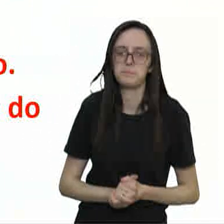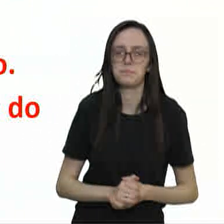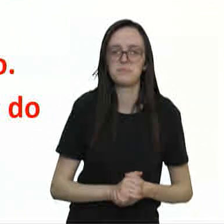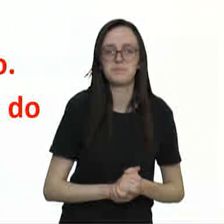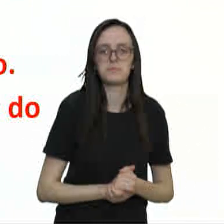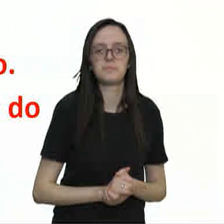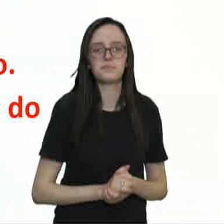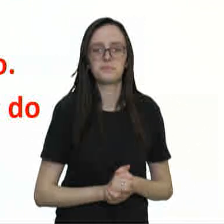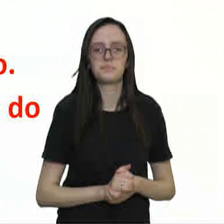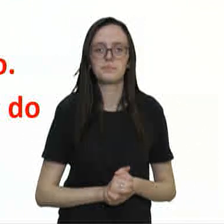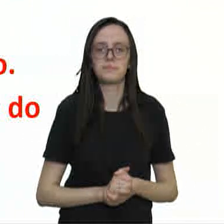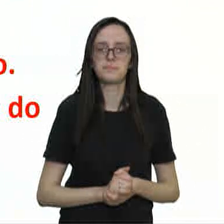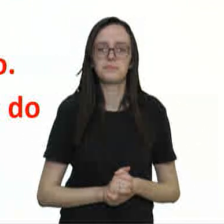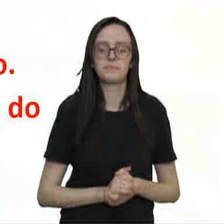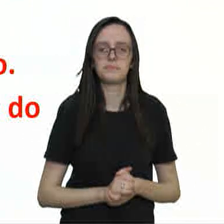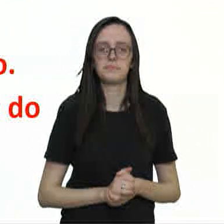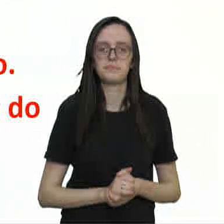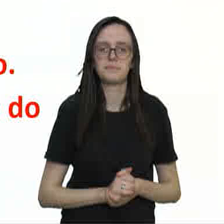você.